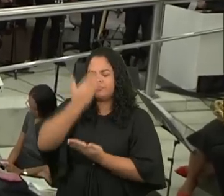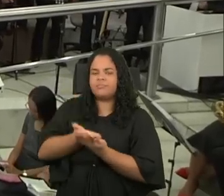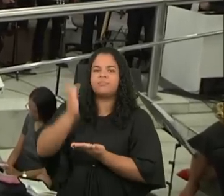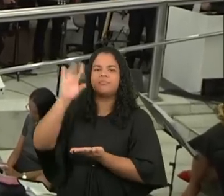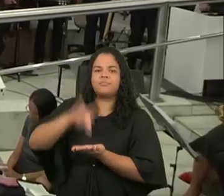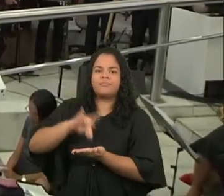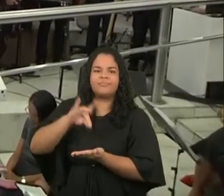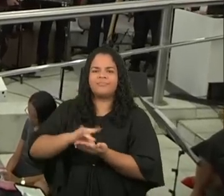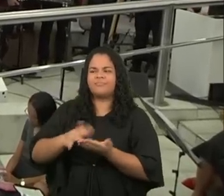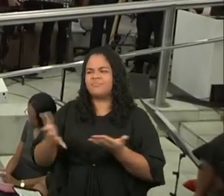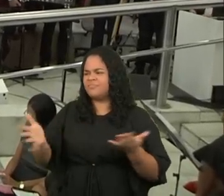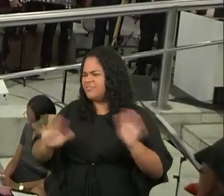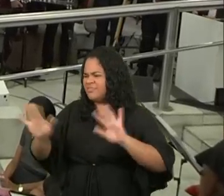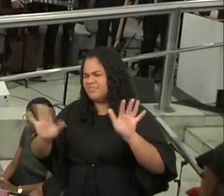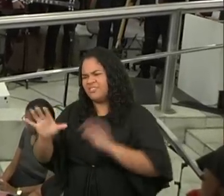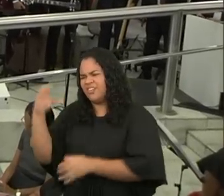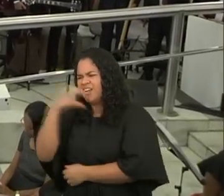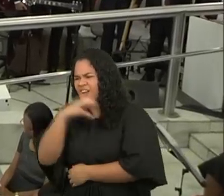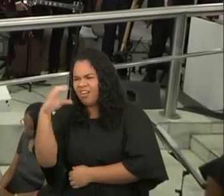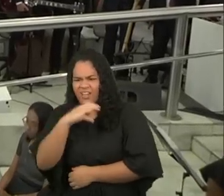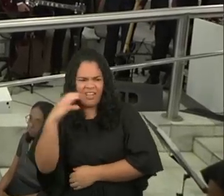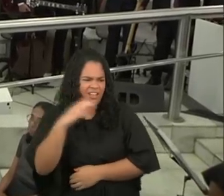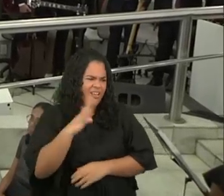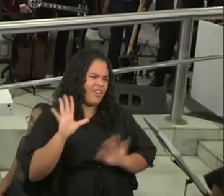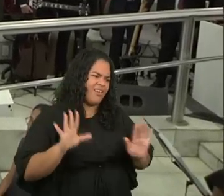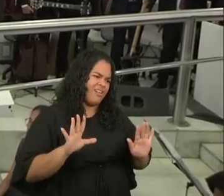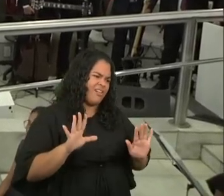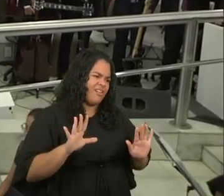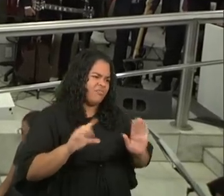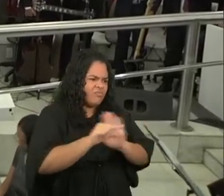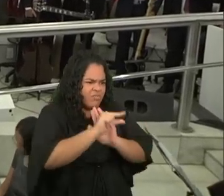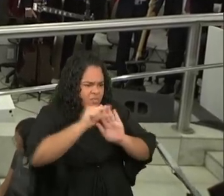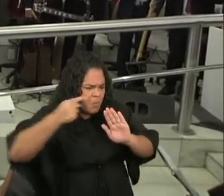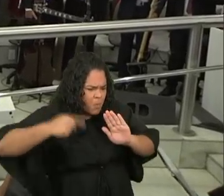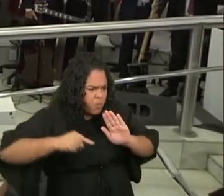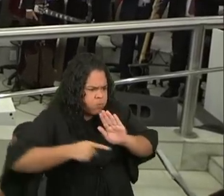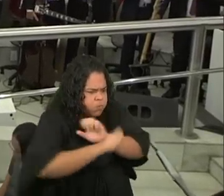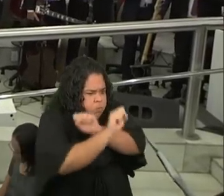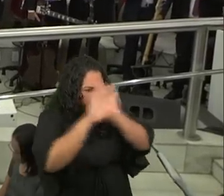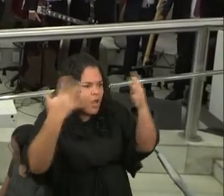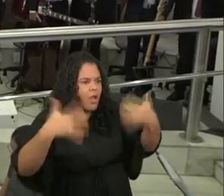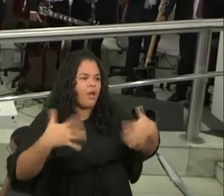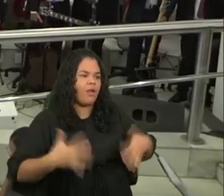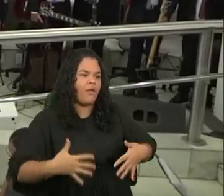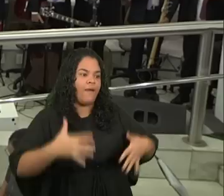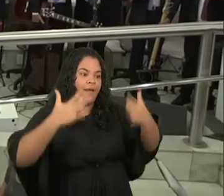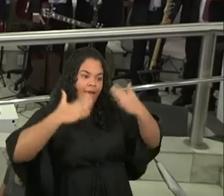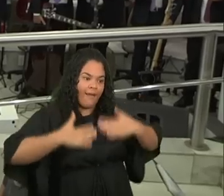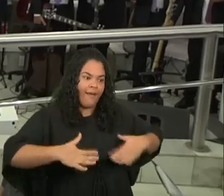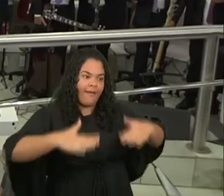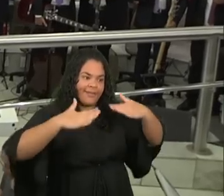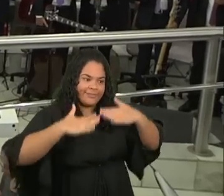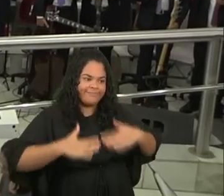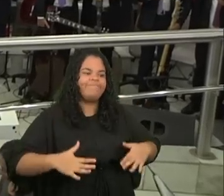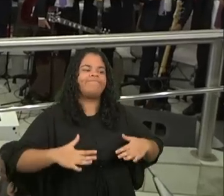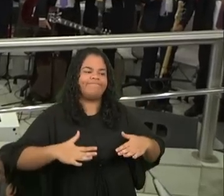Vocês estão lendo muito rápido uma coisa muito profunda. Vamos ler mais devagar. 1, 2, 3. Pela fé,